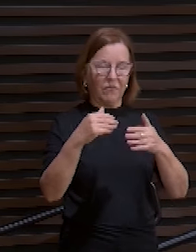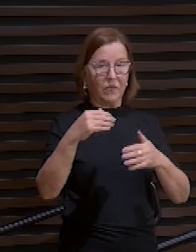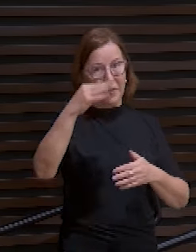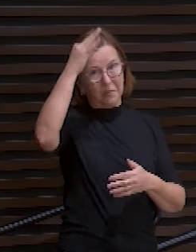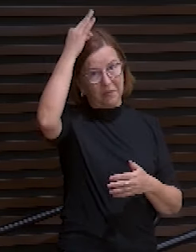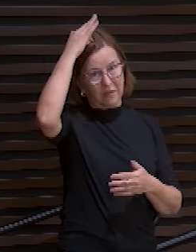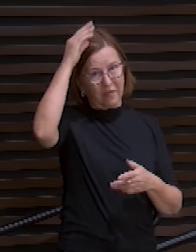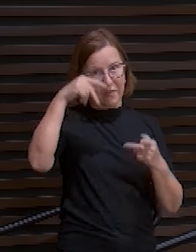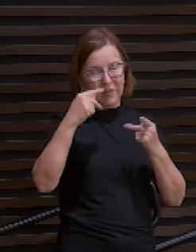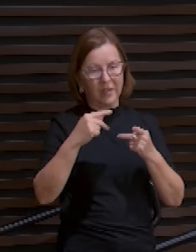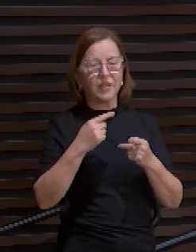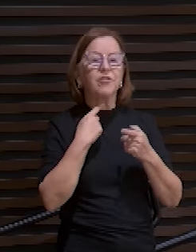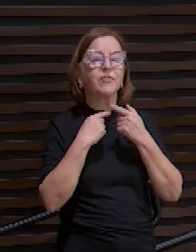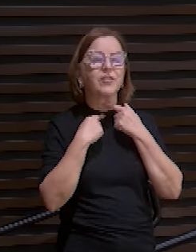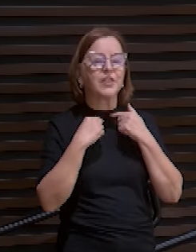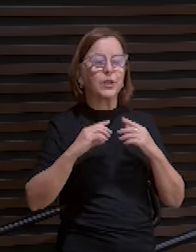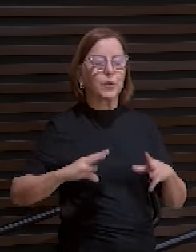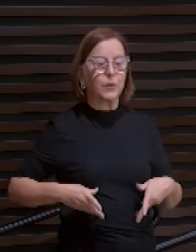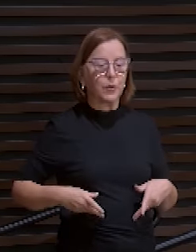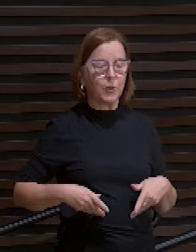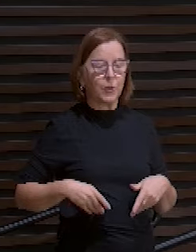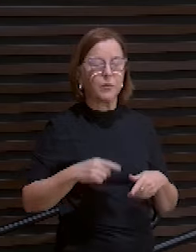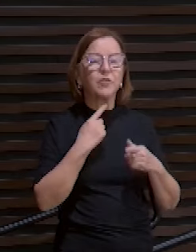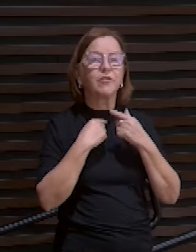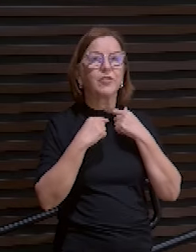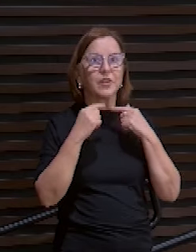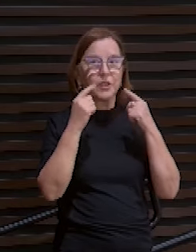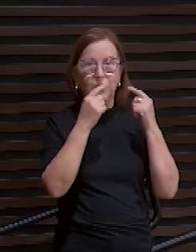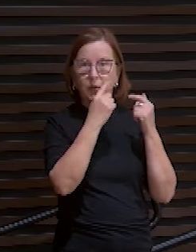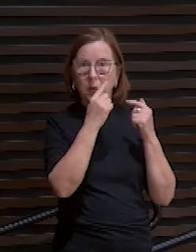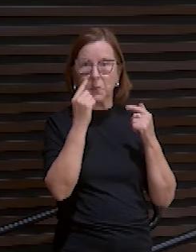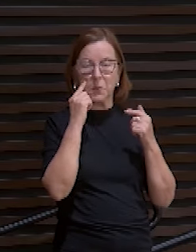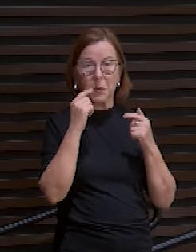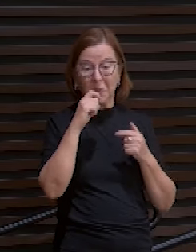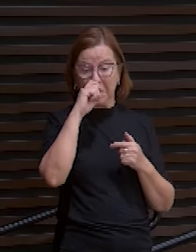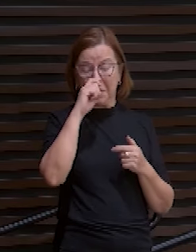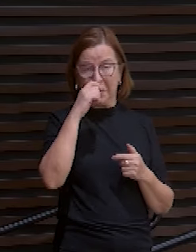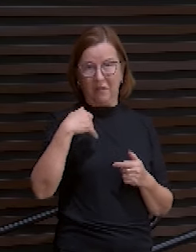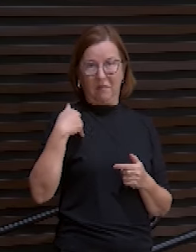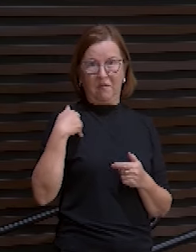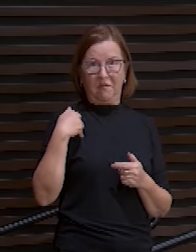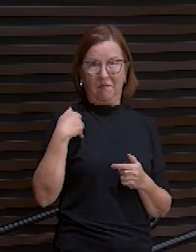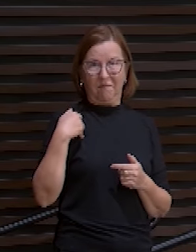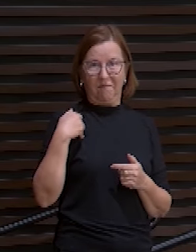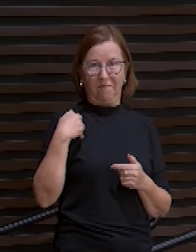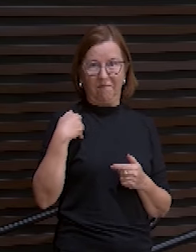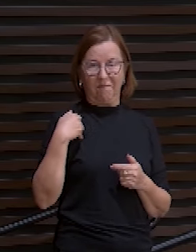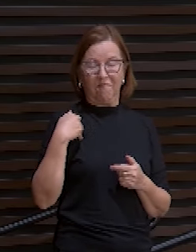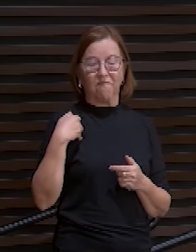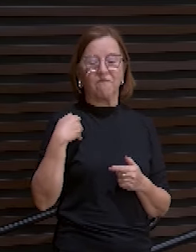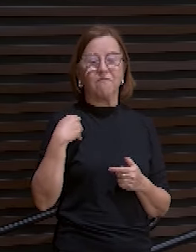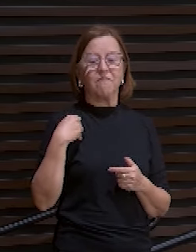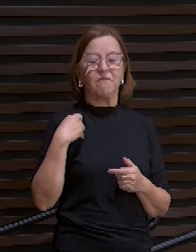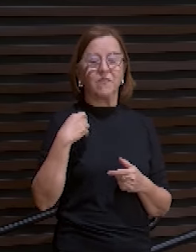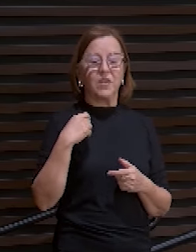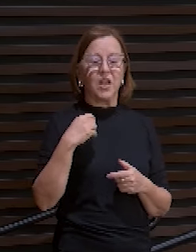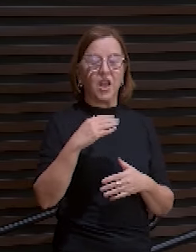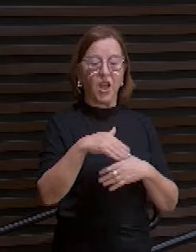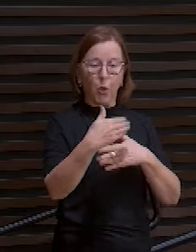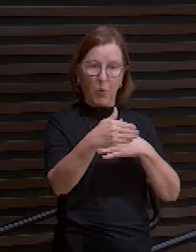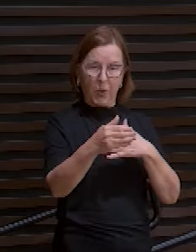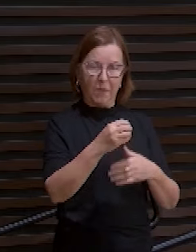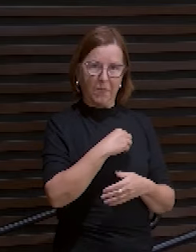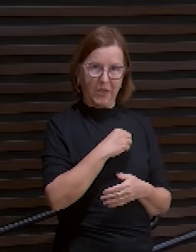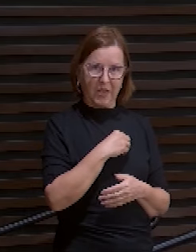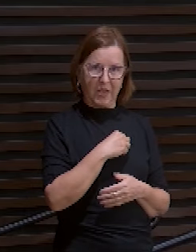Carne a vontade dos olhos e a soberba foram produzidos pelo pecado sempre querendo